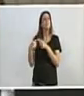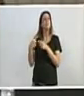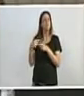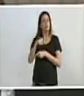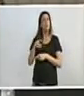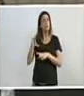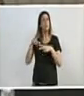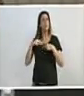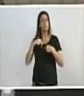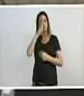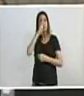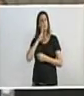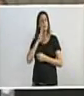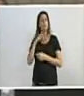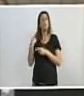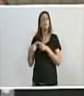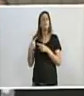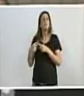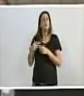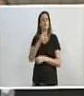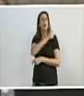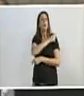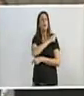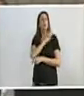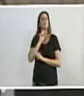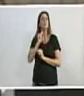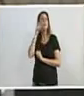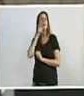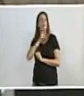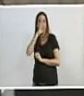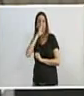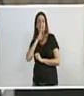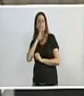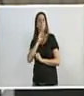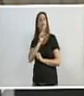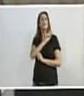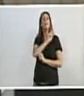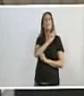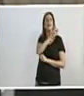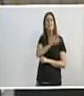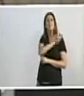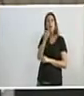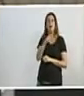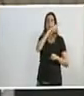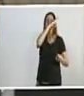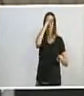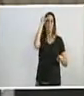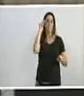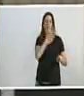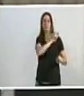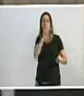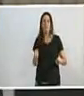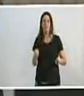gratuita no transporte coletivo, os estudantes, subsidiada pelo poder público. Subsidiada pelo poder público. Não para as empresas bancarem, mas o